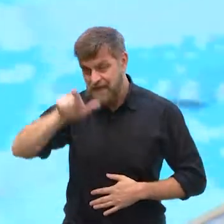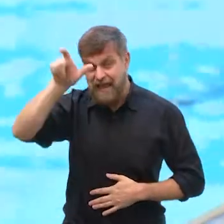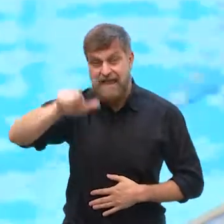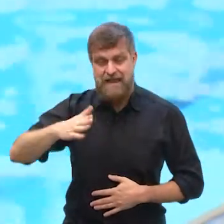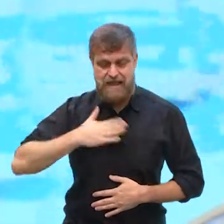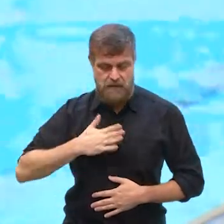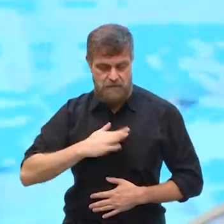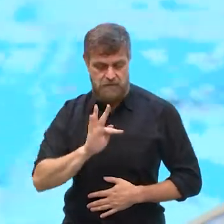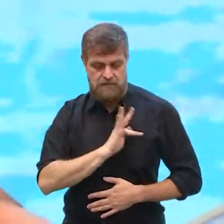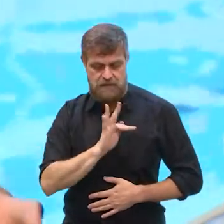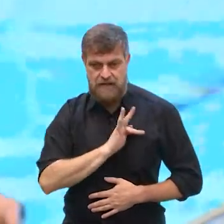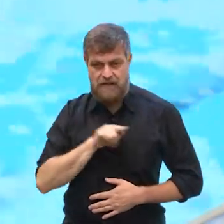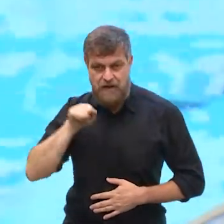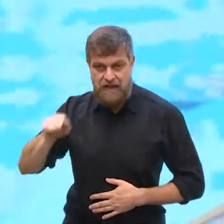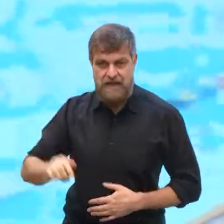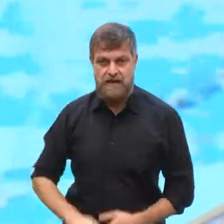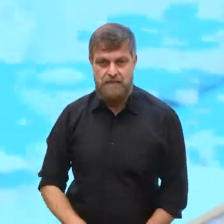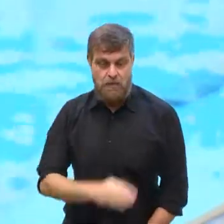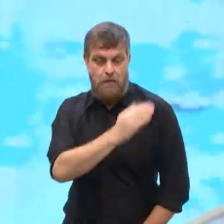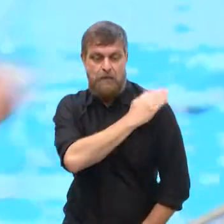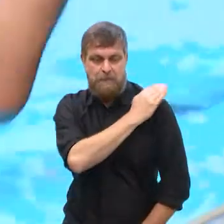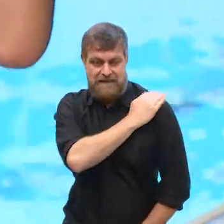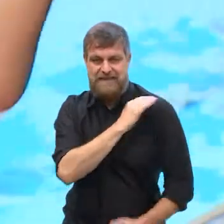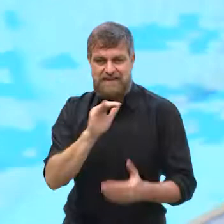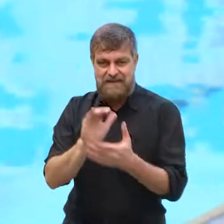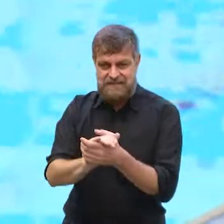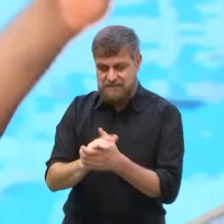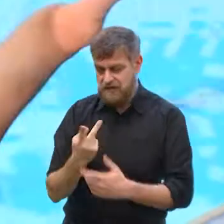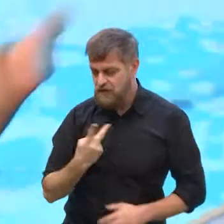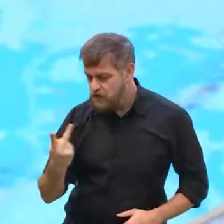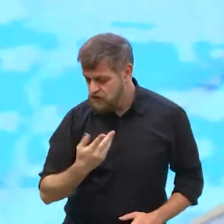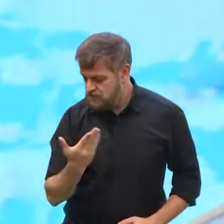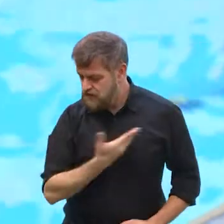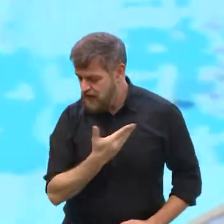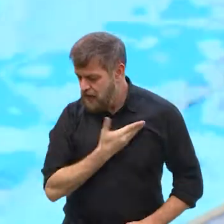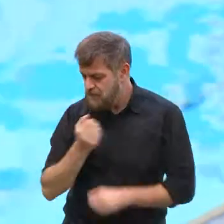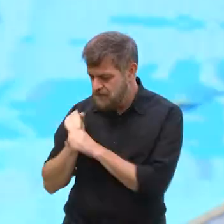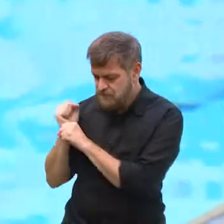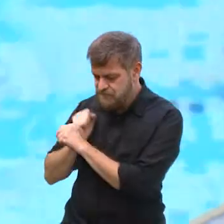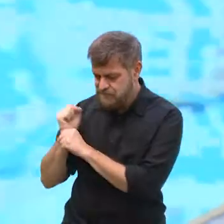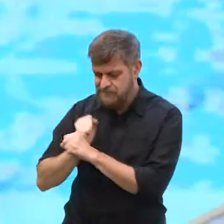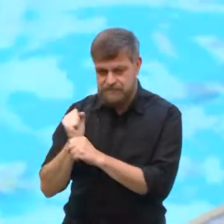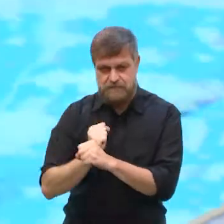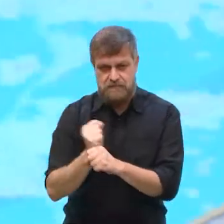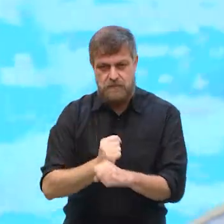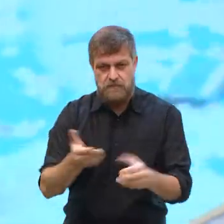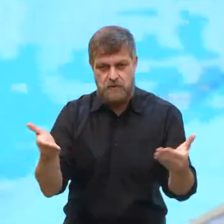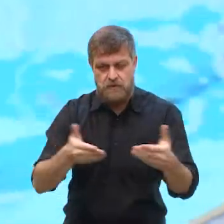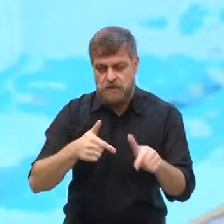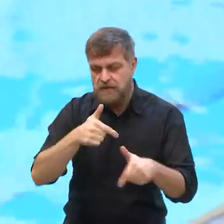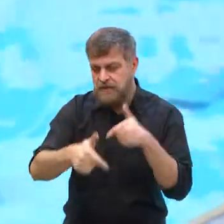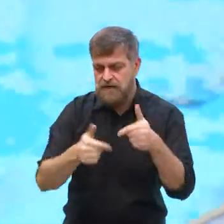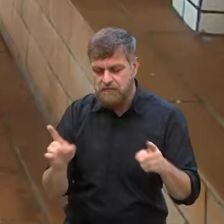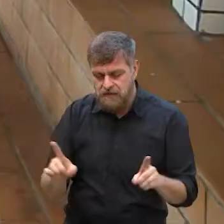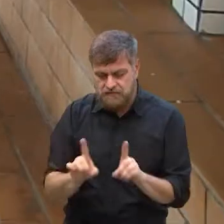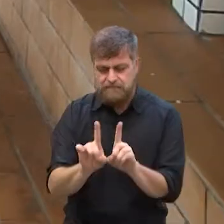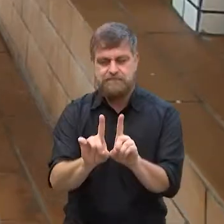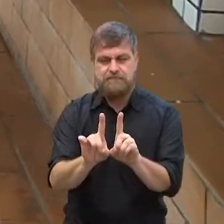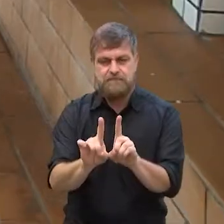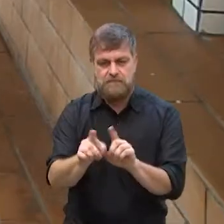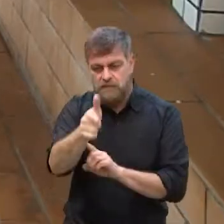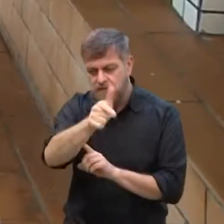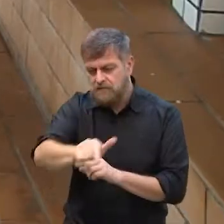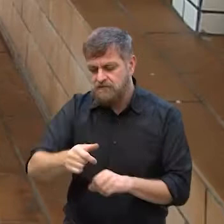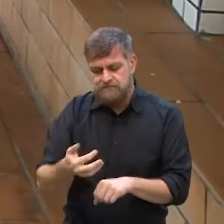Igor foi meu padrinho de casamento, então a gente construiu uma amizade nesses anos e hoje poder trabalhar com ele novamente está sendo